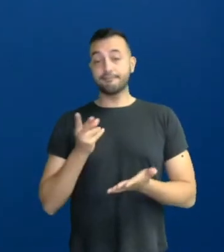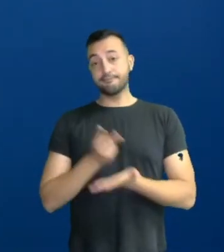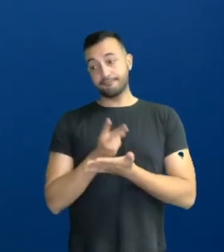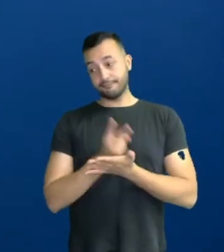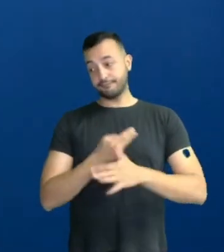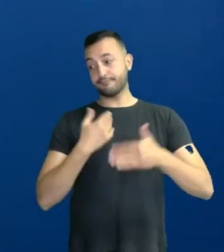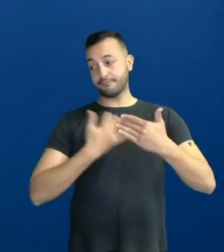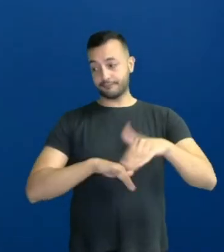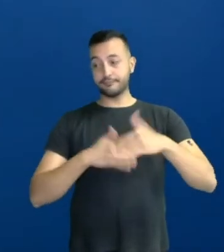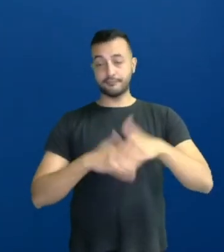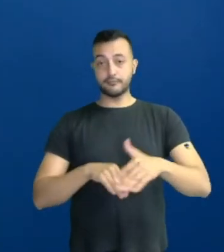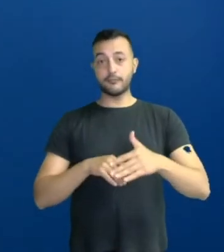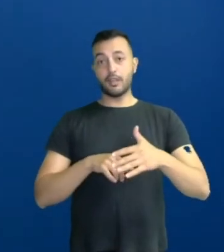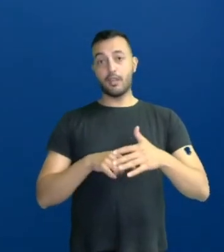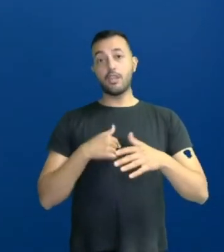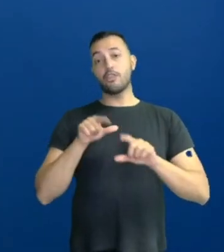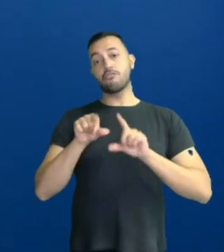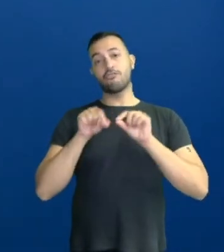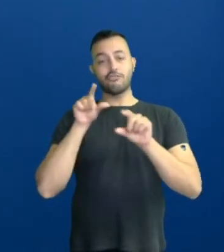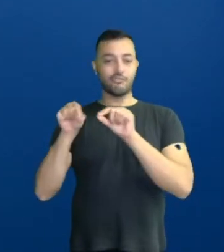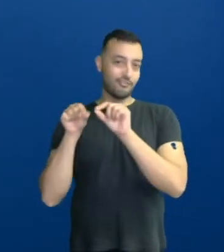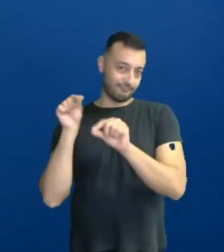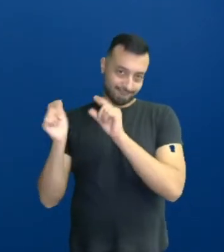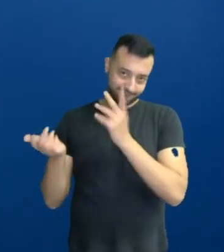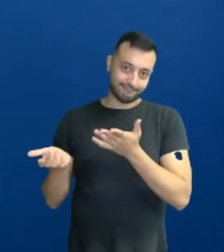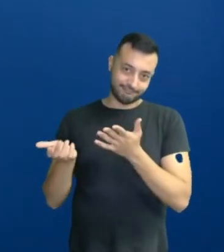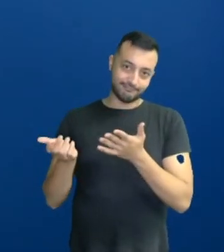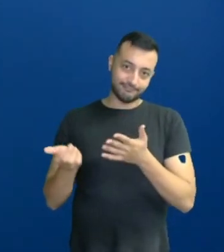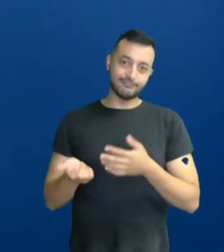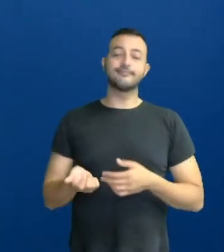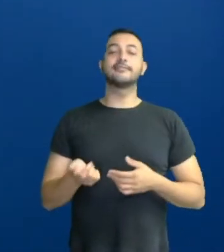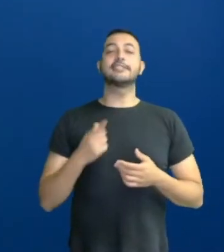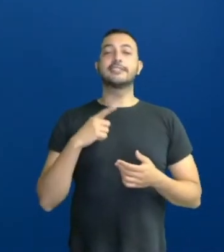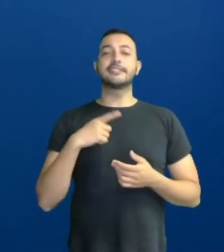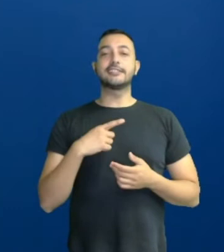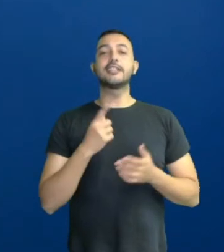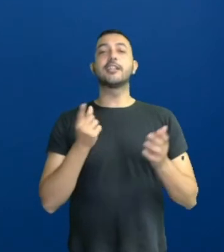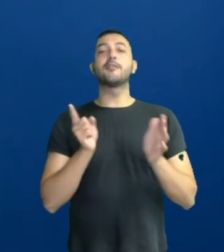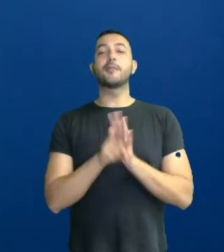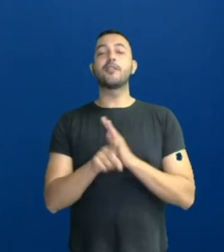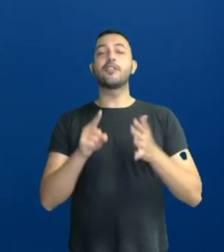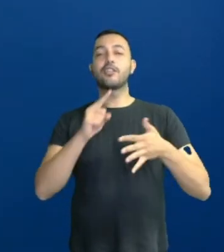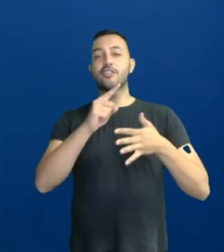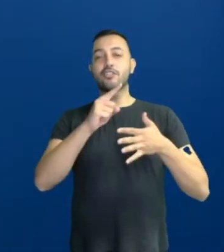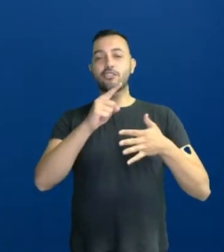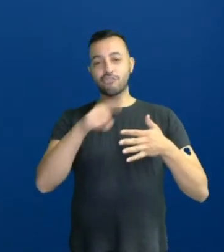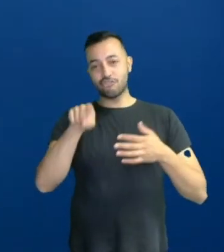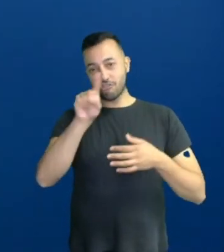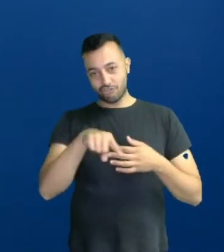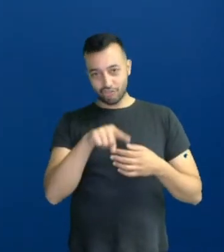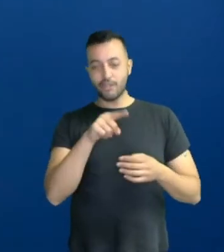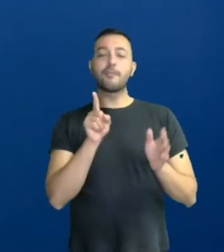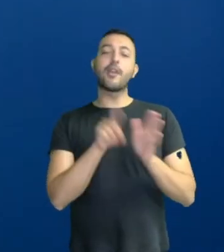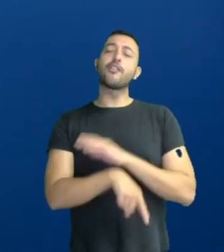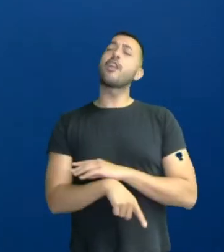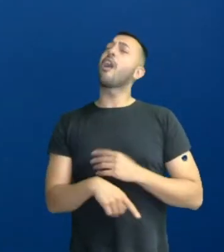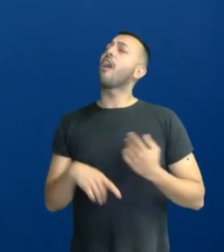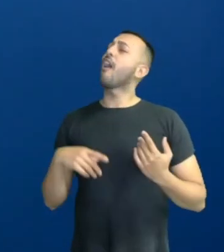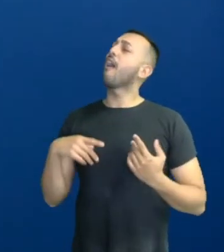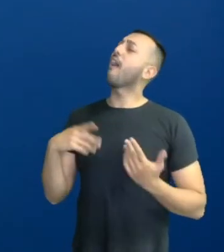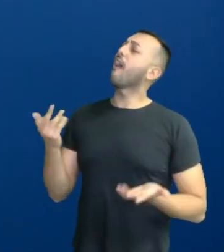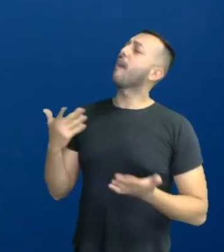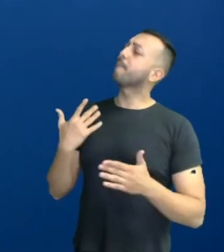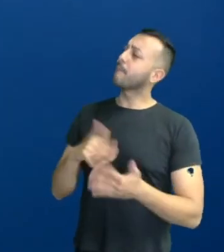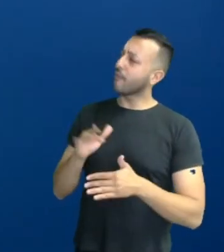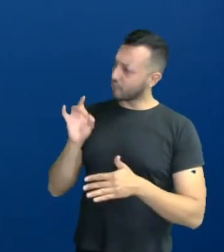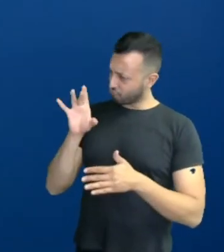algumas provas, de alternativas, né? Isso, aquela prova que tem aquela famosinha questão de marcar o X, que os alunos perguntam assim, professor, essa